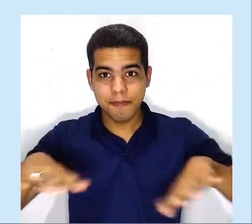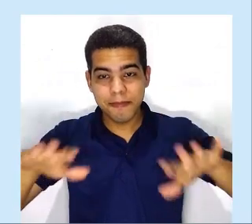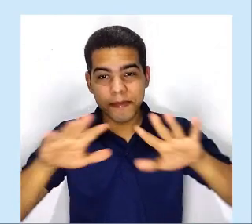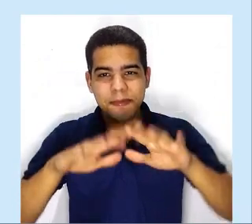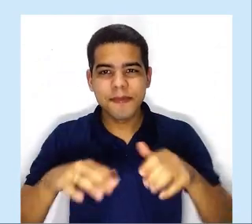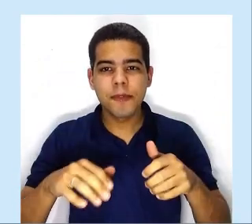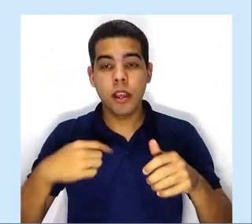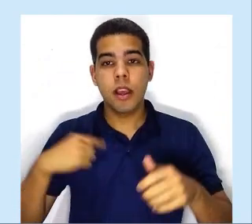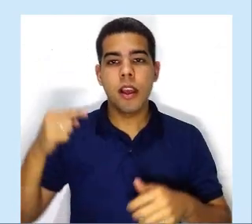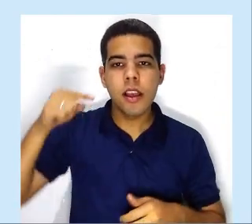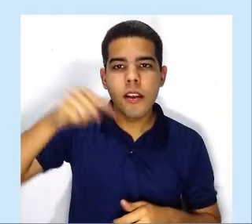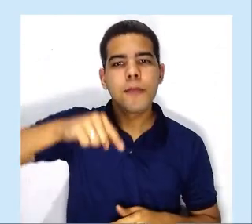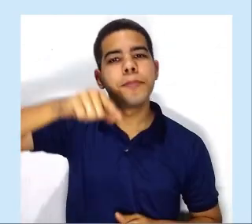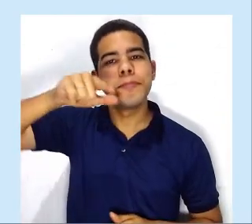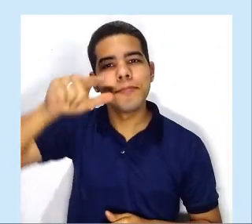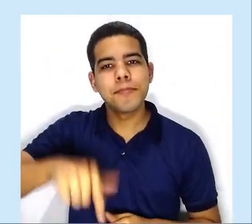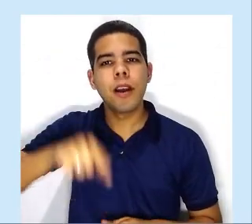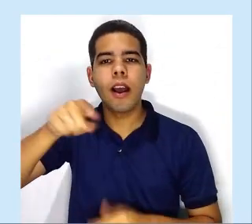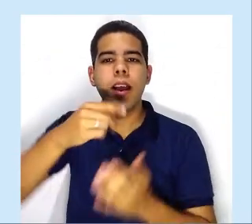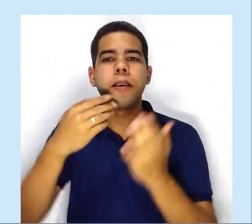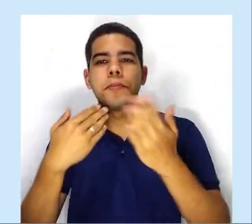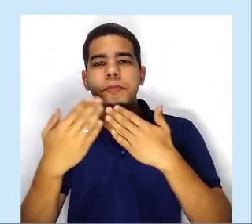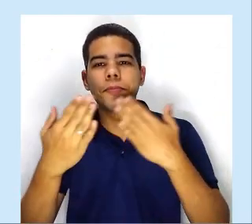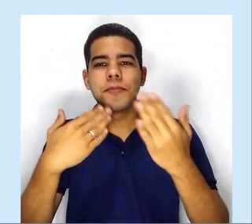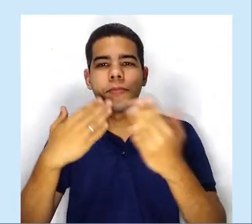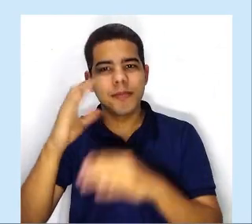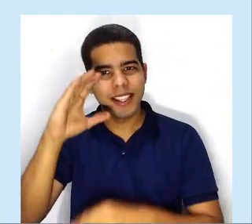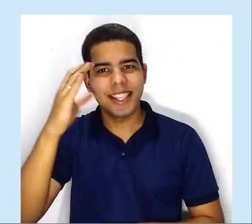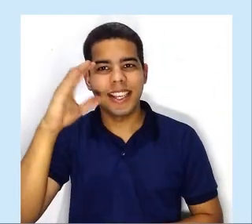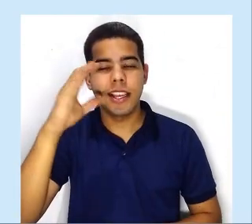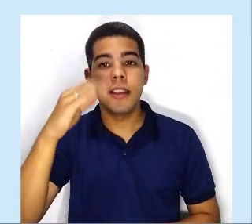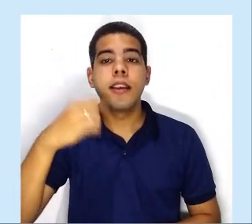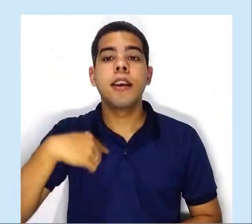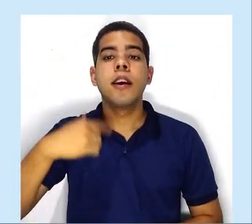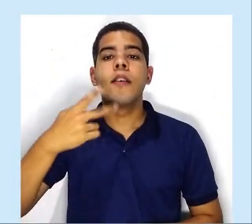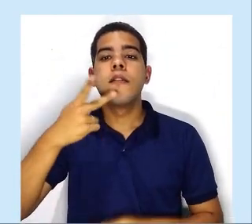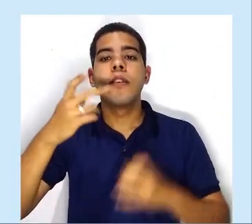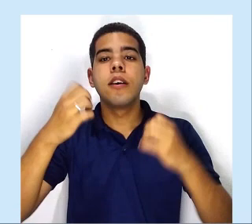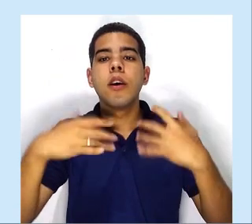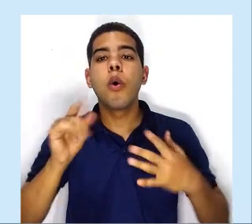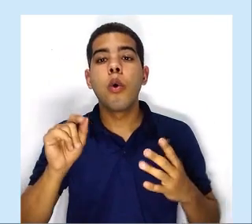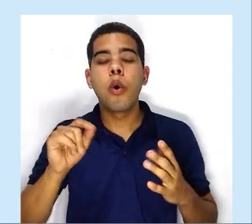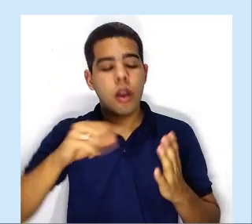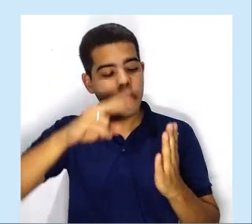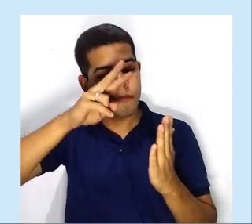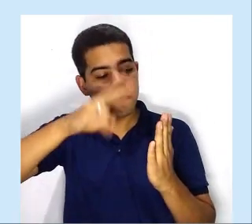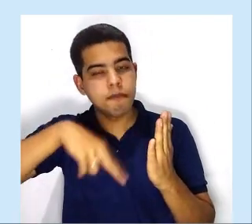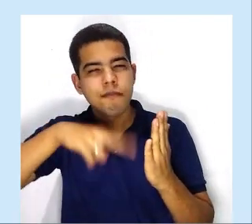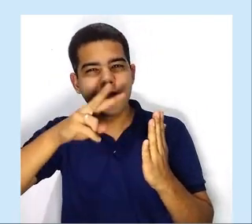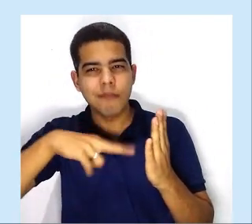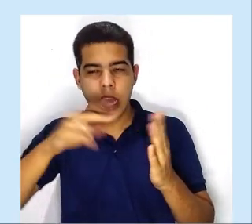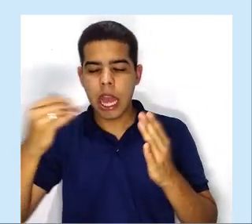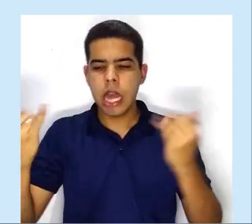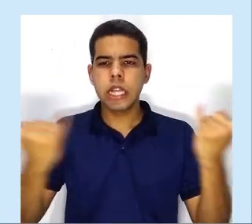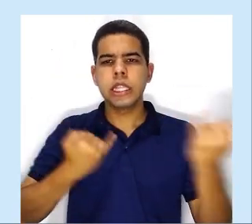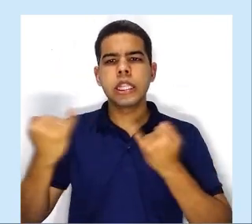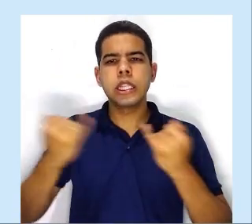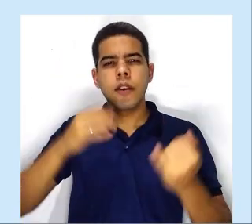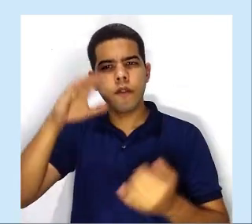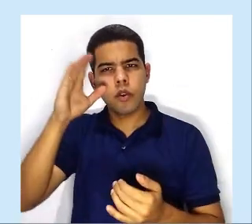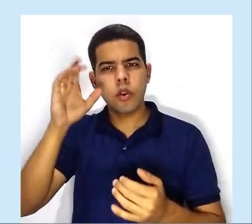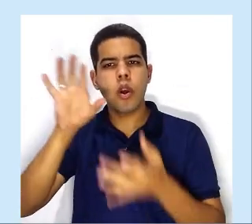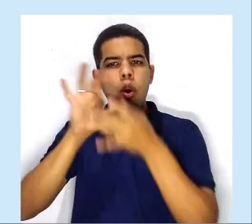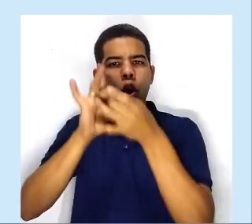galerinha! Estou aqui mais uma vez no Papo Científico para falar para vocês a importância da leitura de uma divulgação científica no